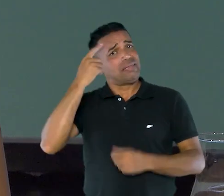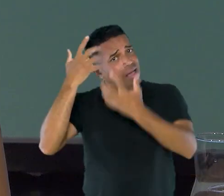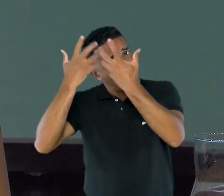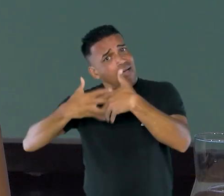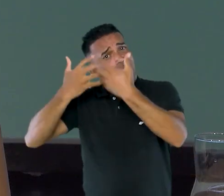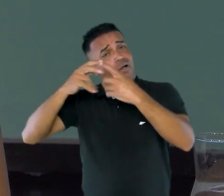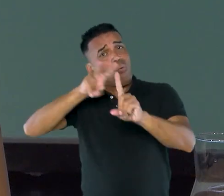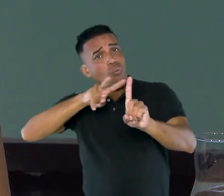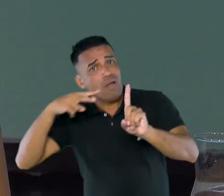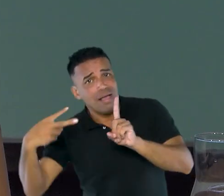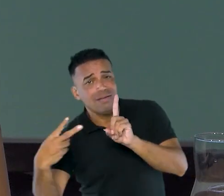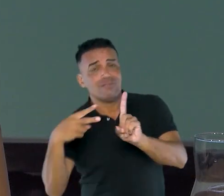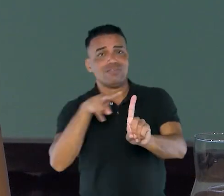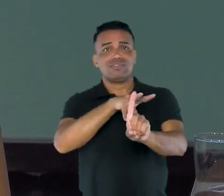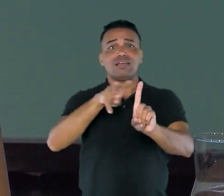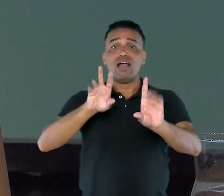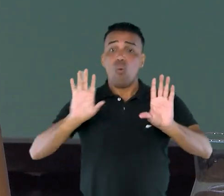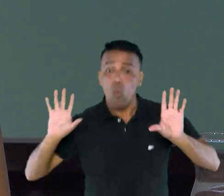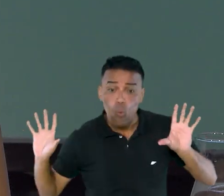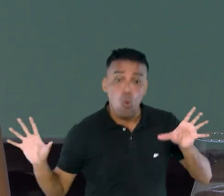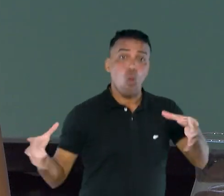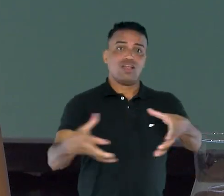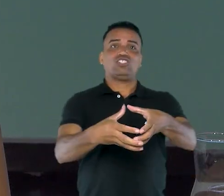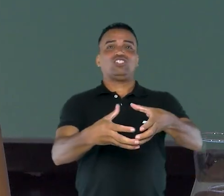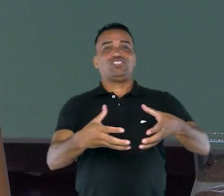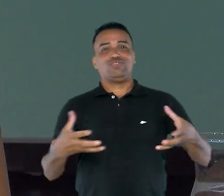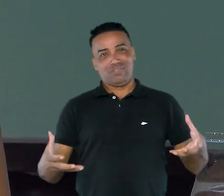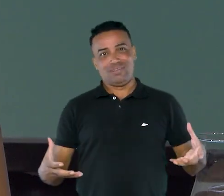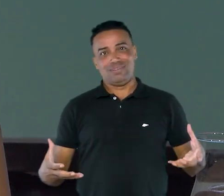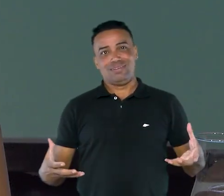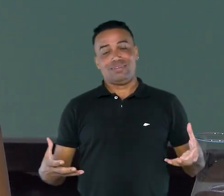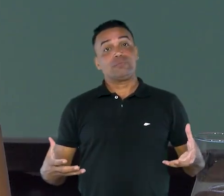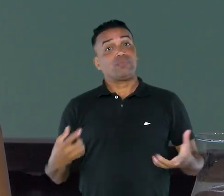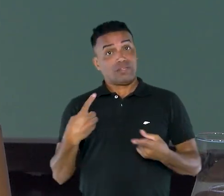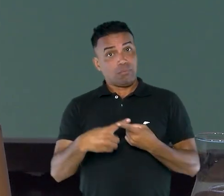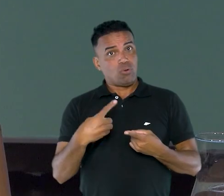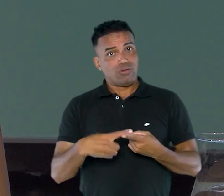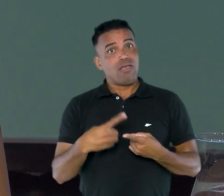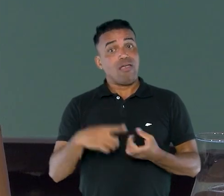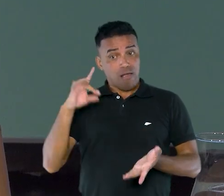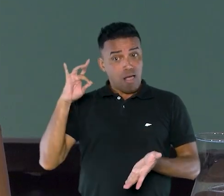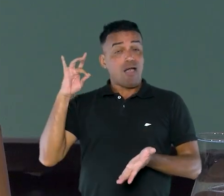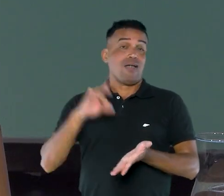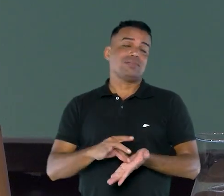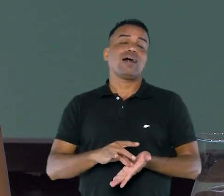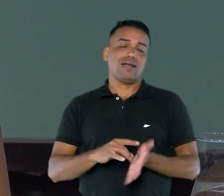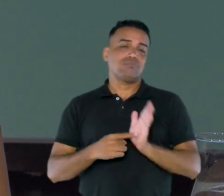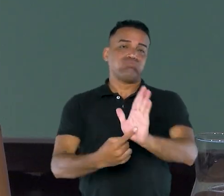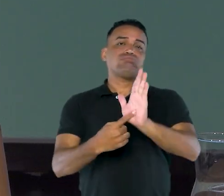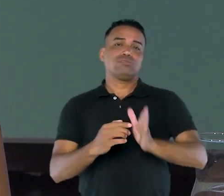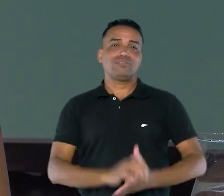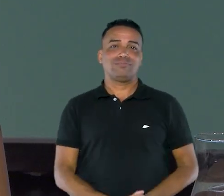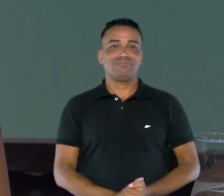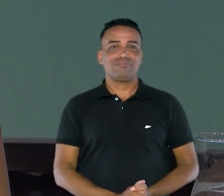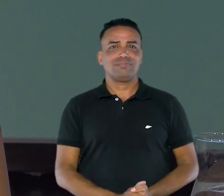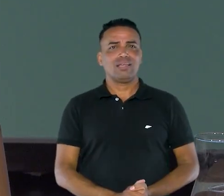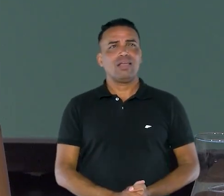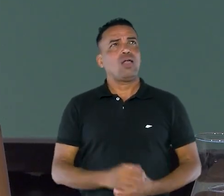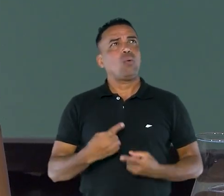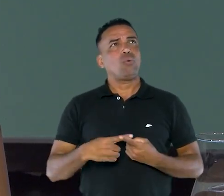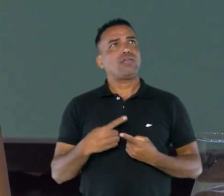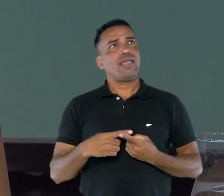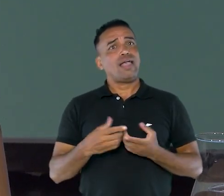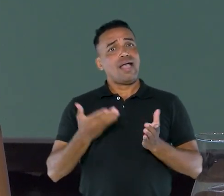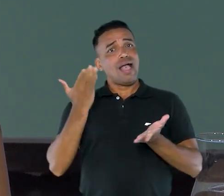ter que ter uma visão coletivizada sistêmica, porque a realidade se impõe assim. Então, o que